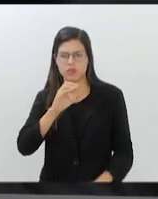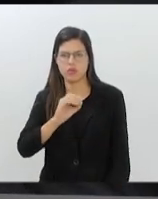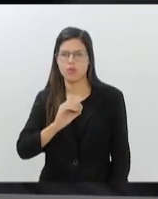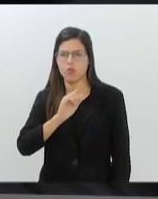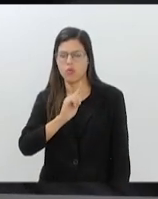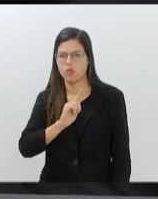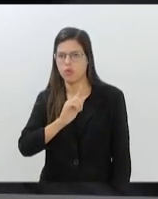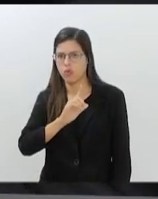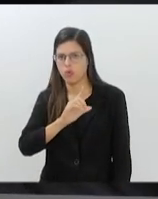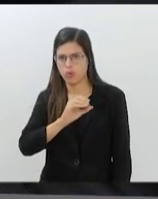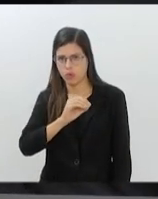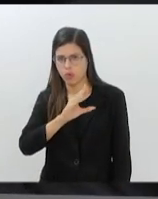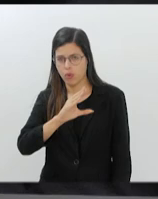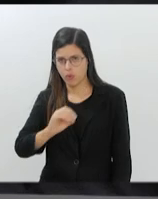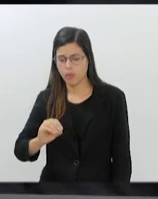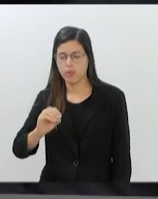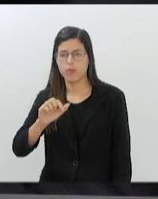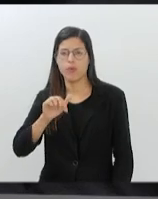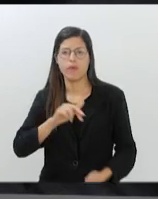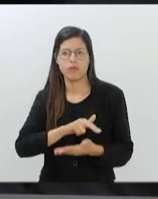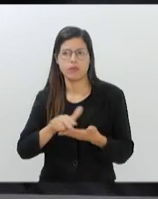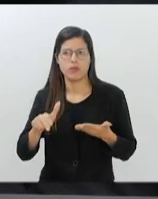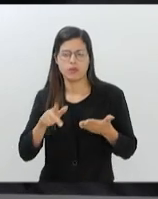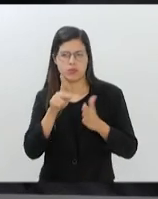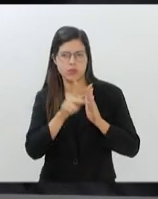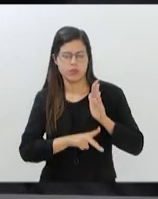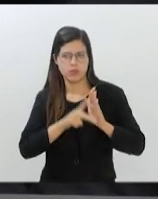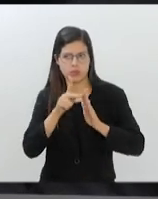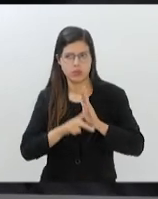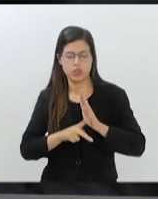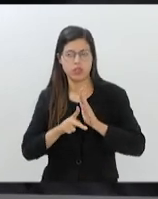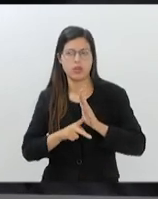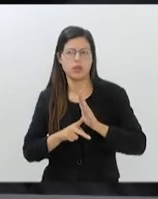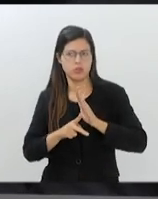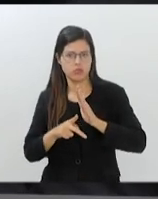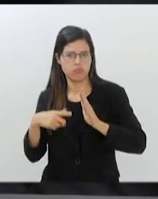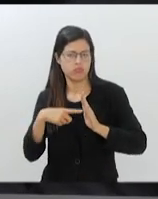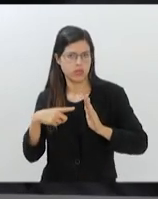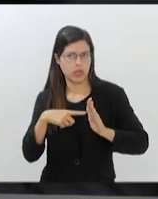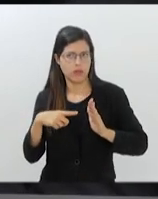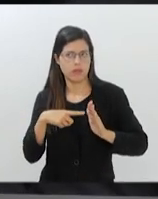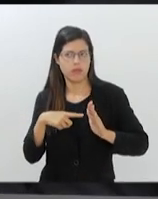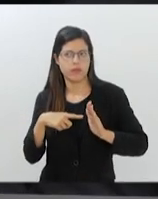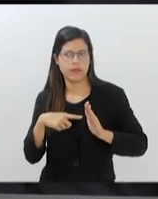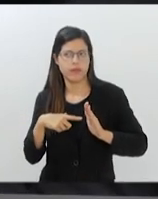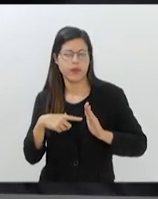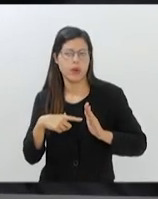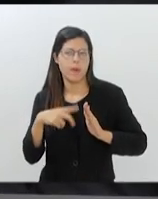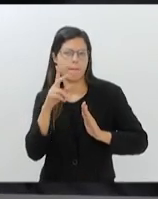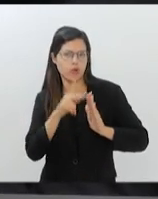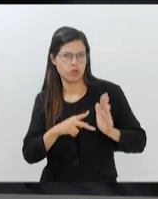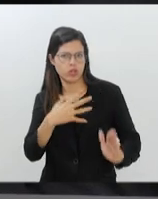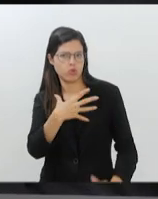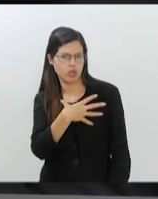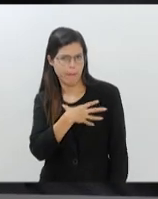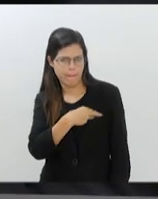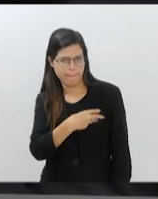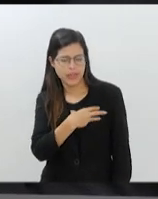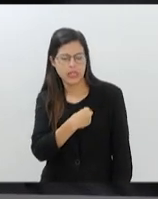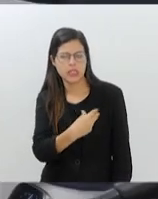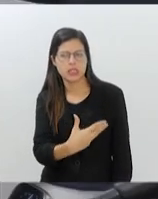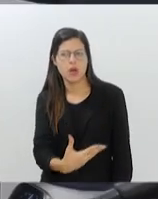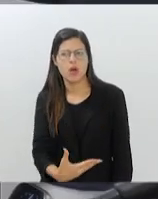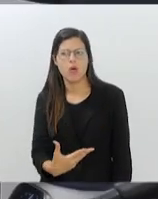eh esse esse agora sai um sobre eh o projeto de amamentação a senhora perdiu um